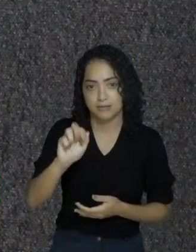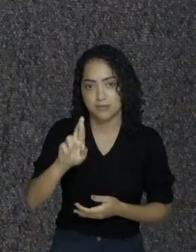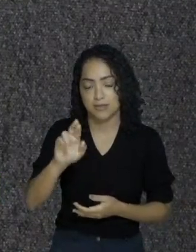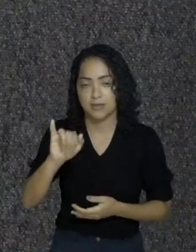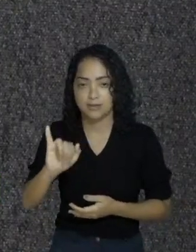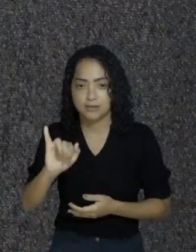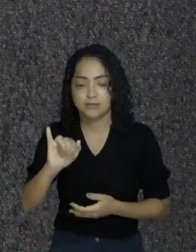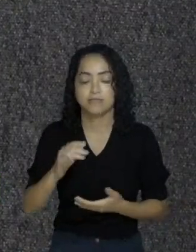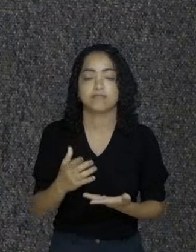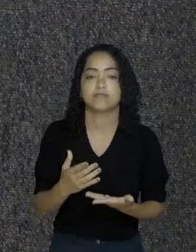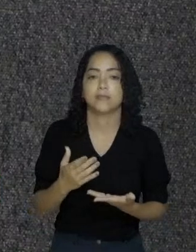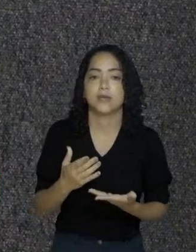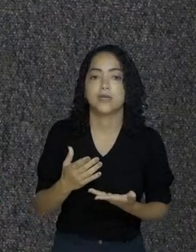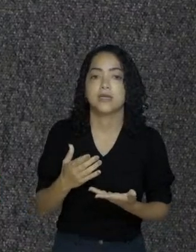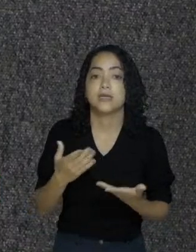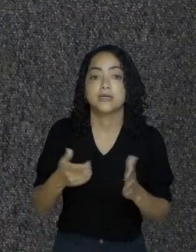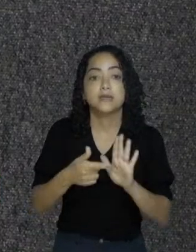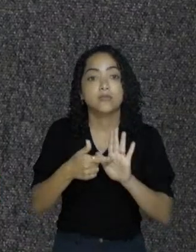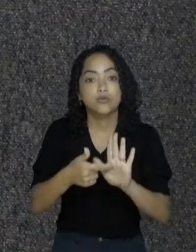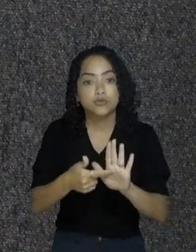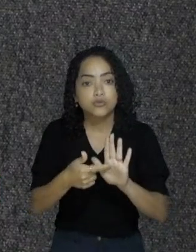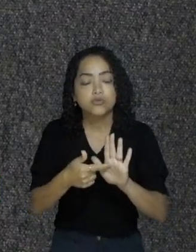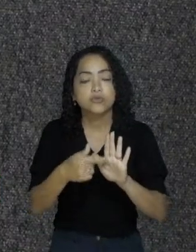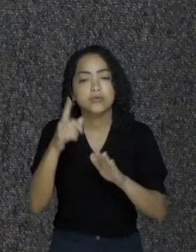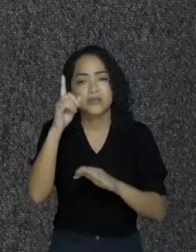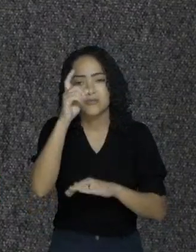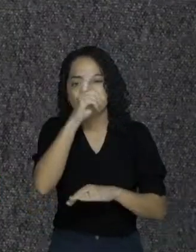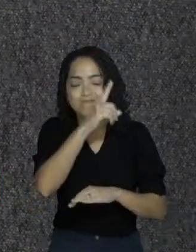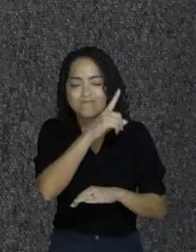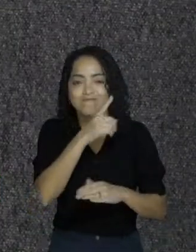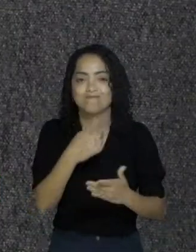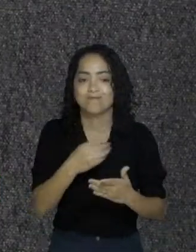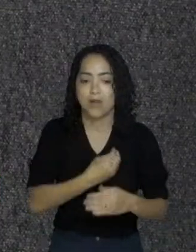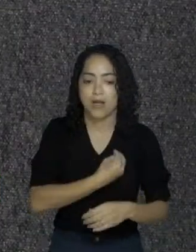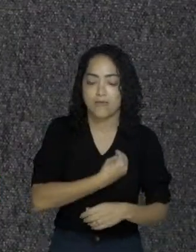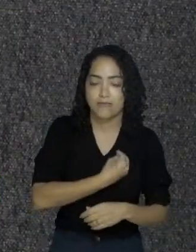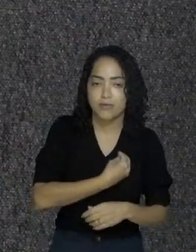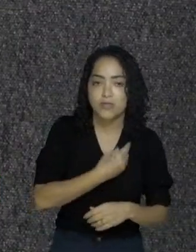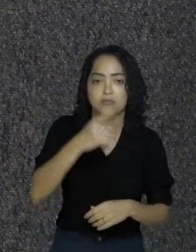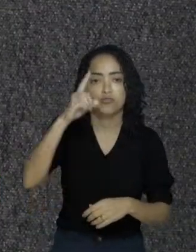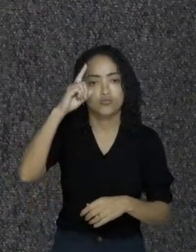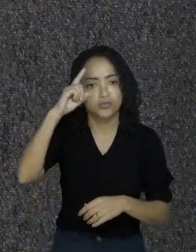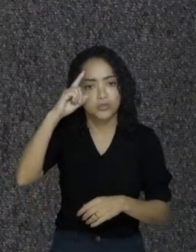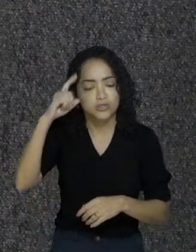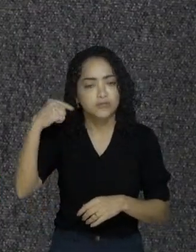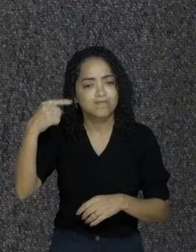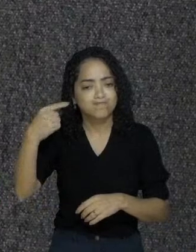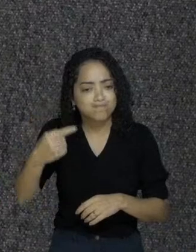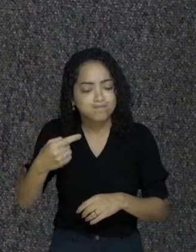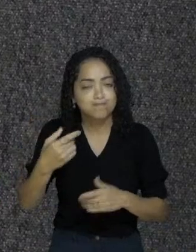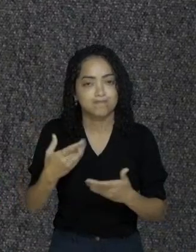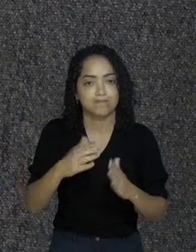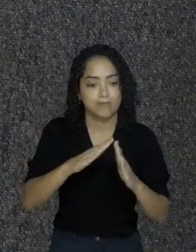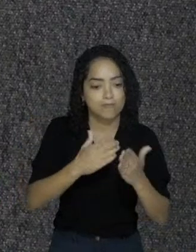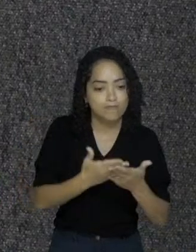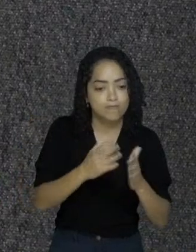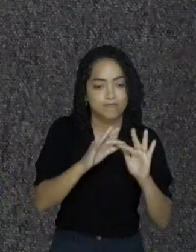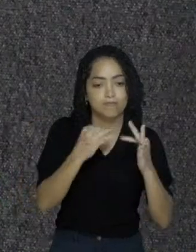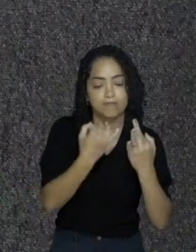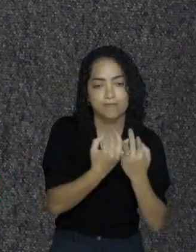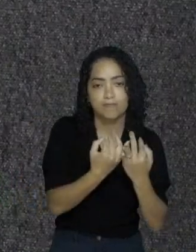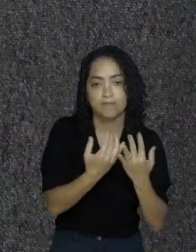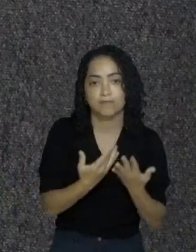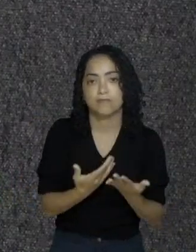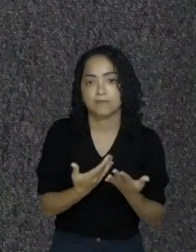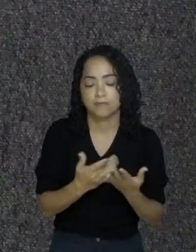trouxe à tona as dificuldades a vida o dia a dia a escola a família